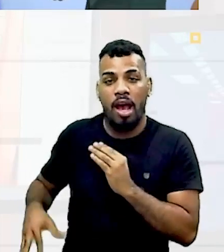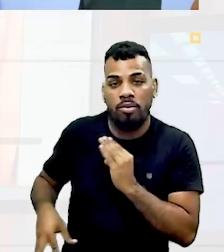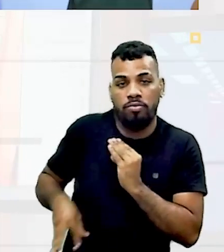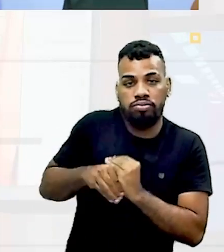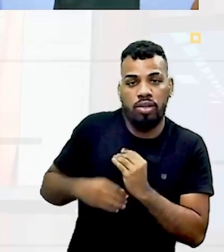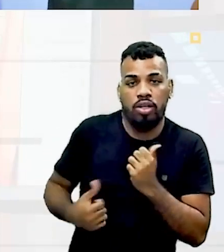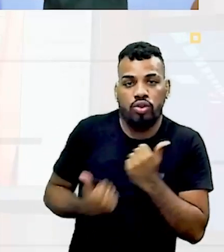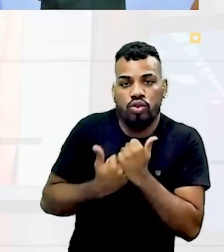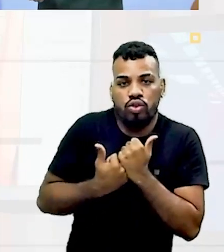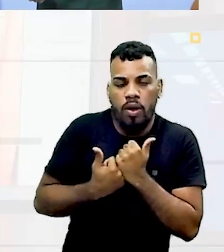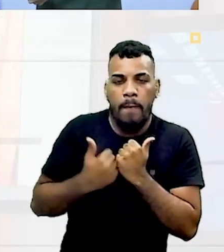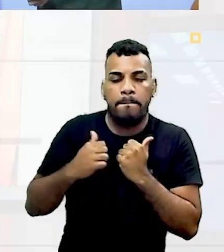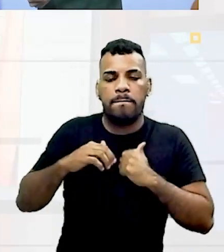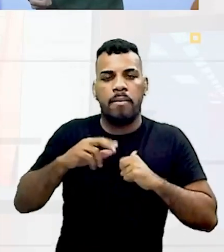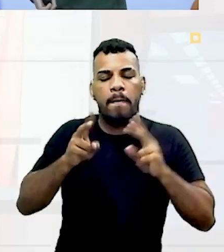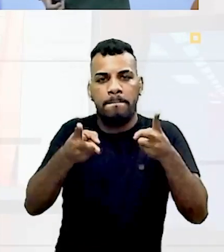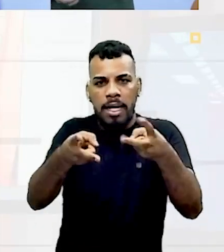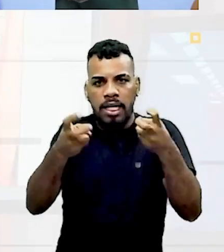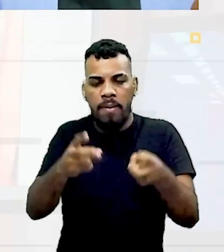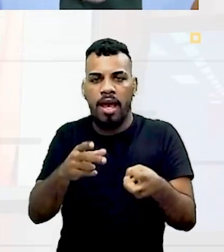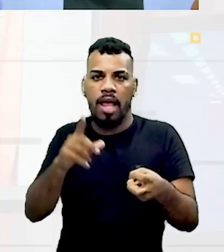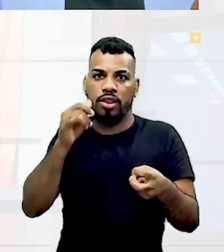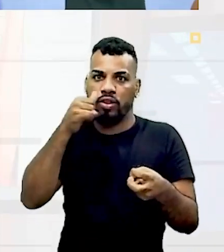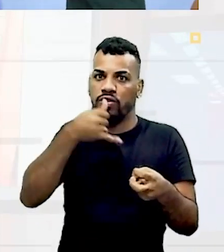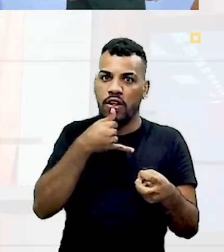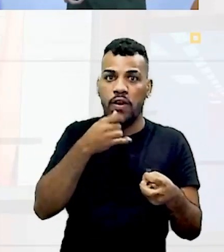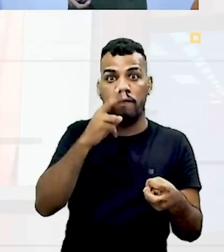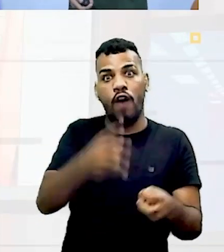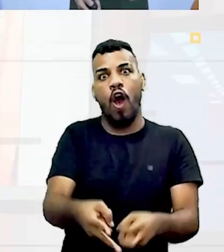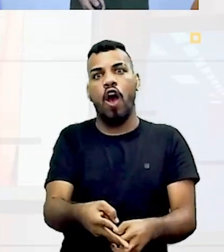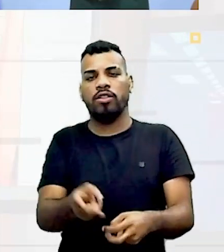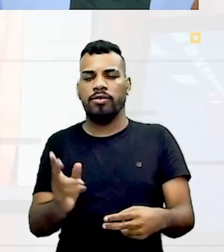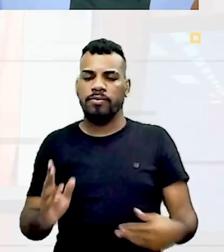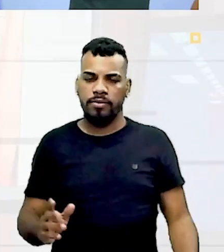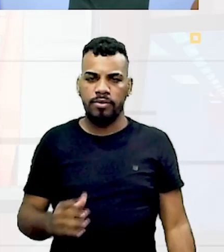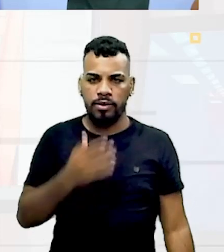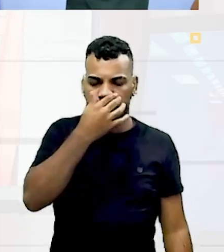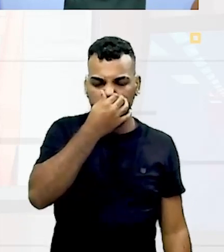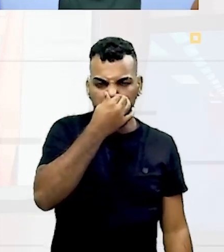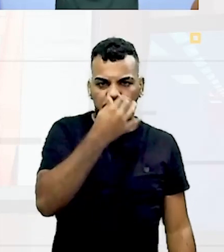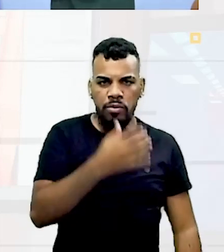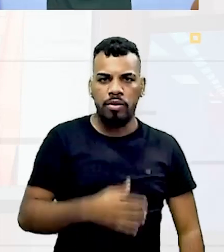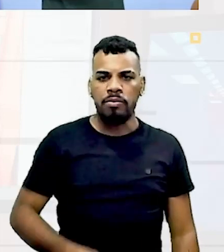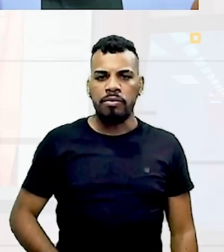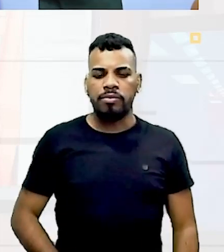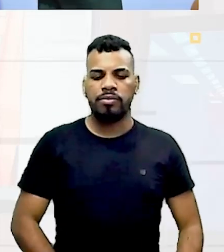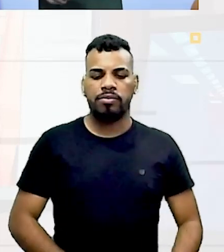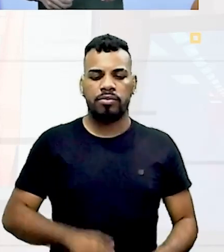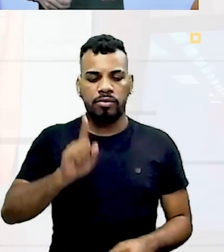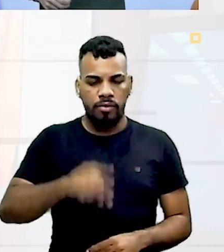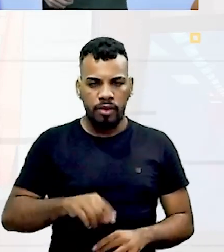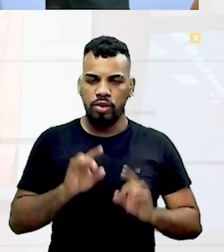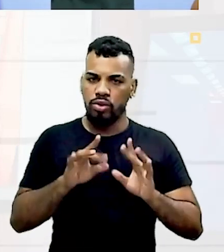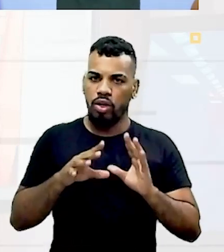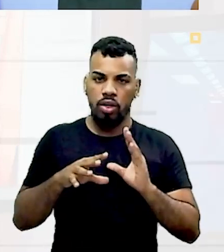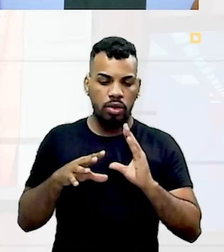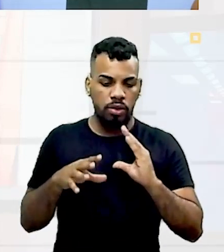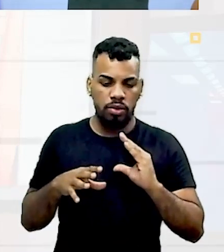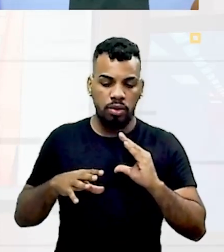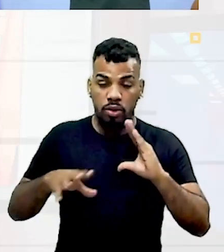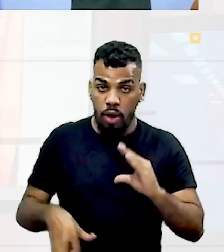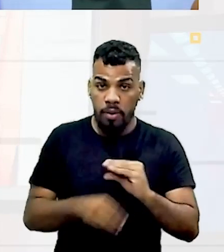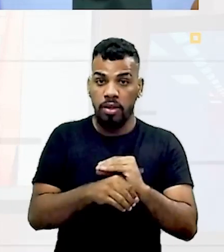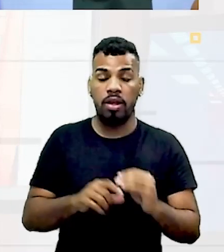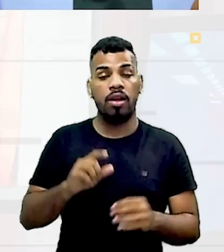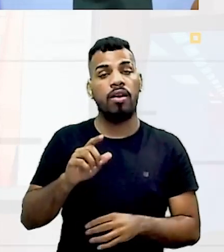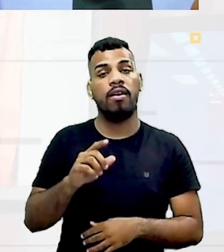a passar essa ideia de que o personagem está triste. Então, ela funciona mais algo complementar do que